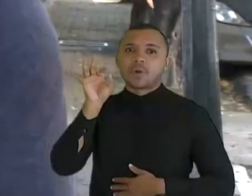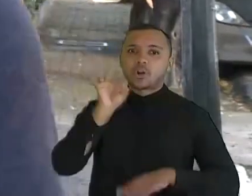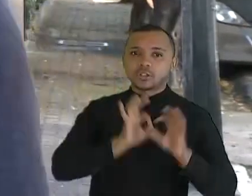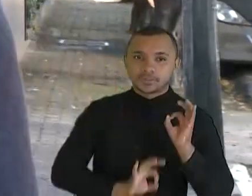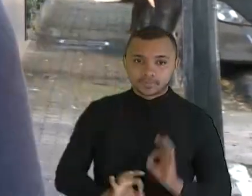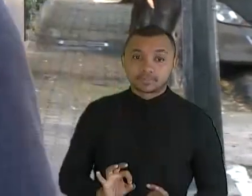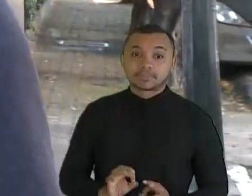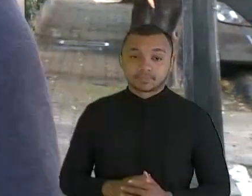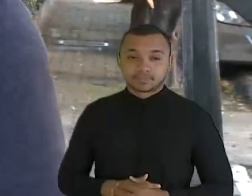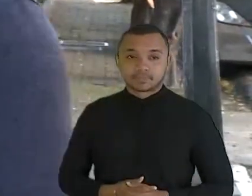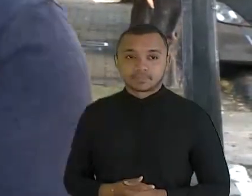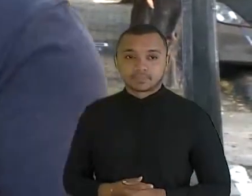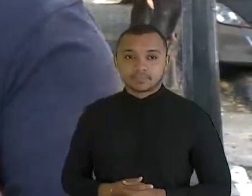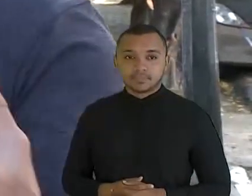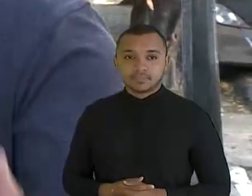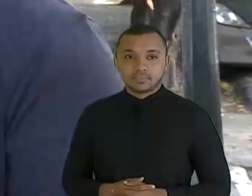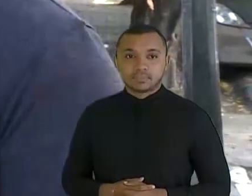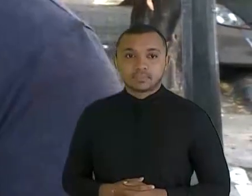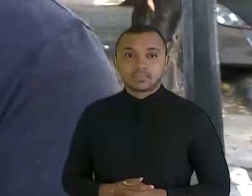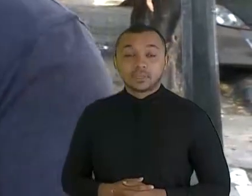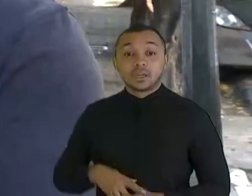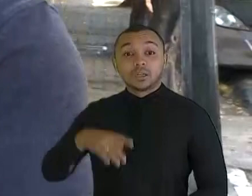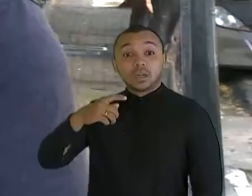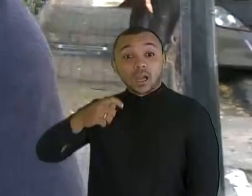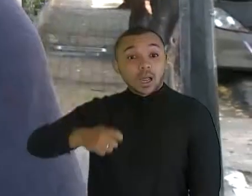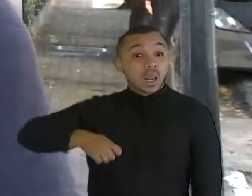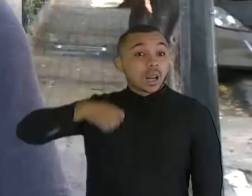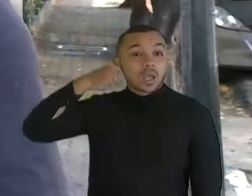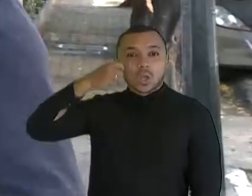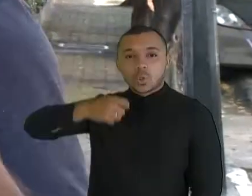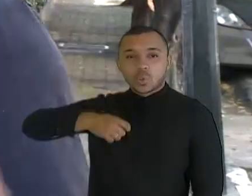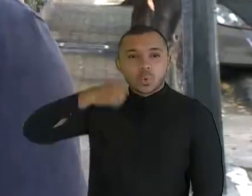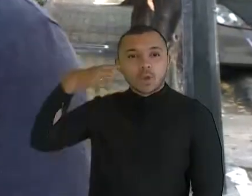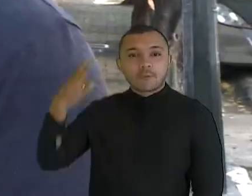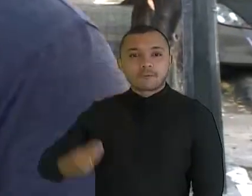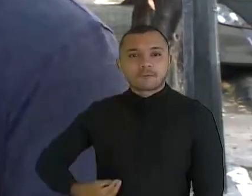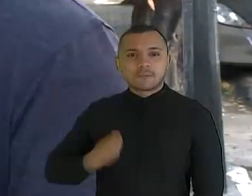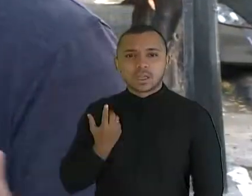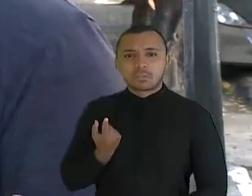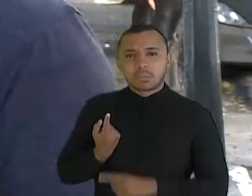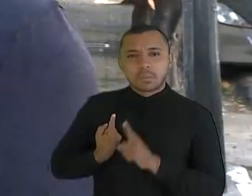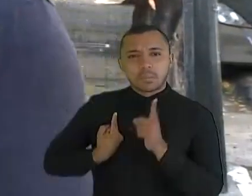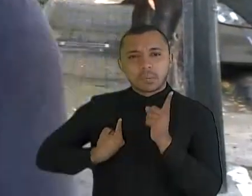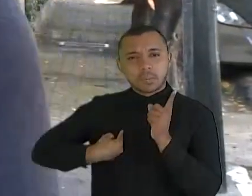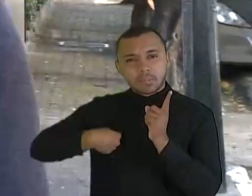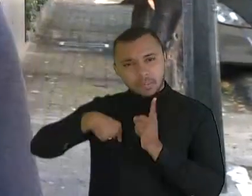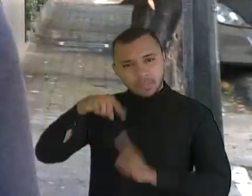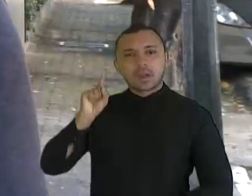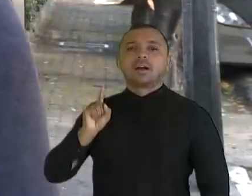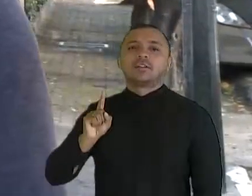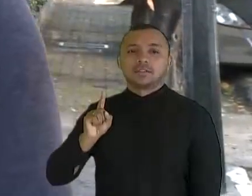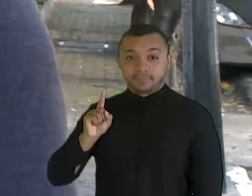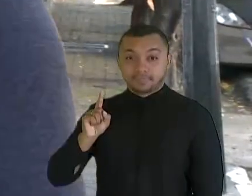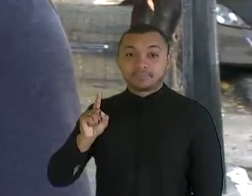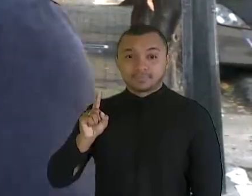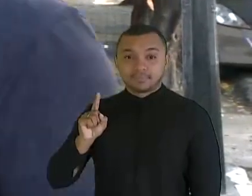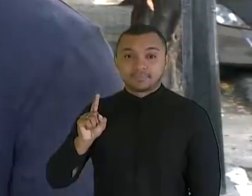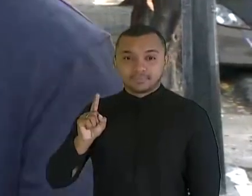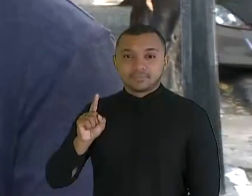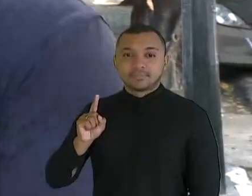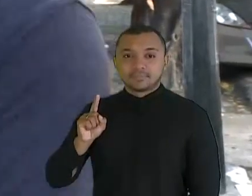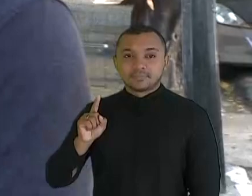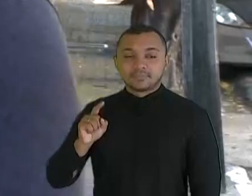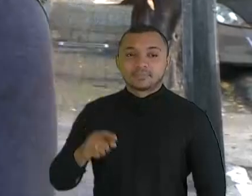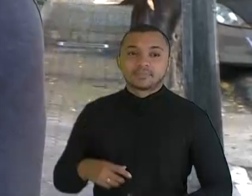pelo Horácio, um ator transformista que ganha a vida fazendo performances de Mary Monroe, e ele